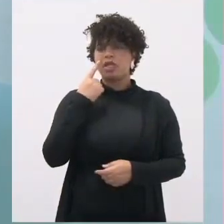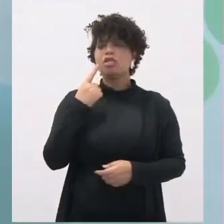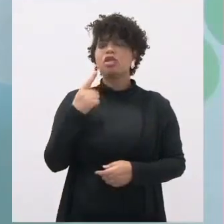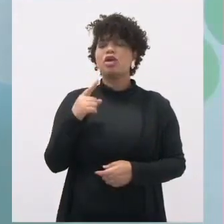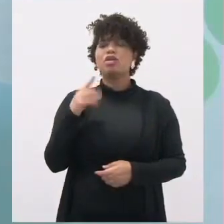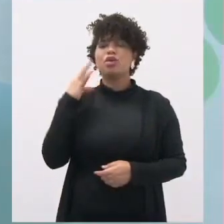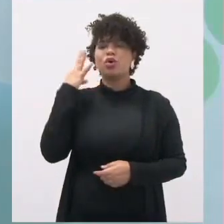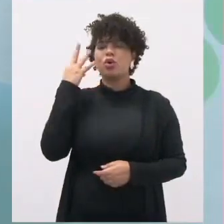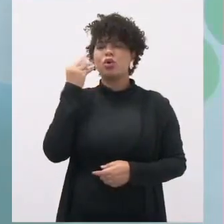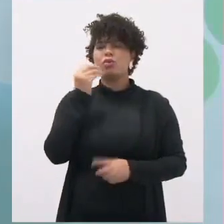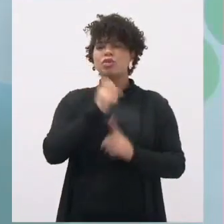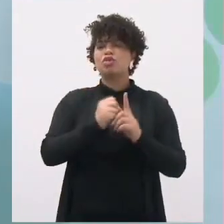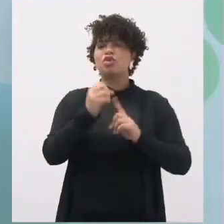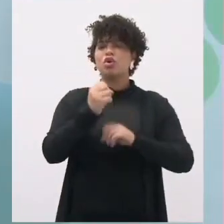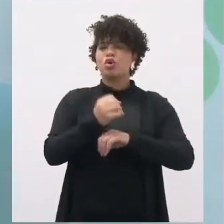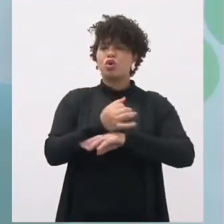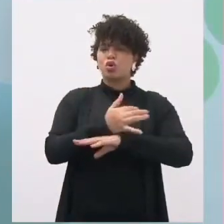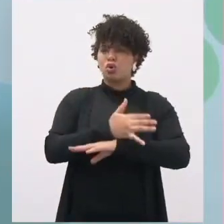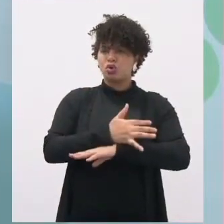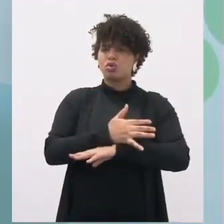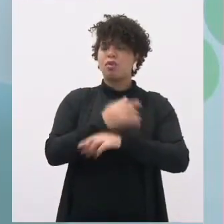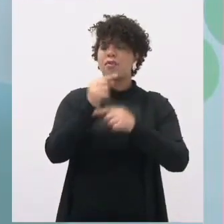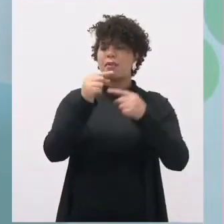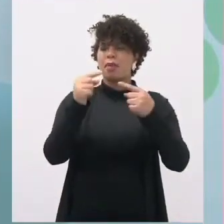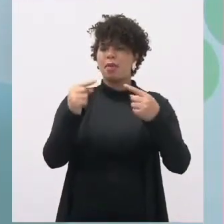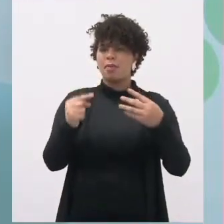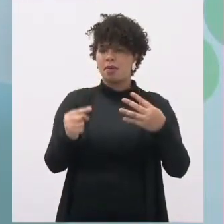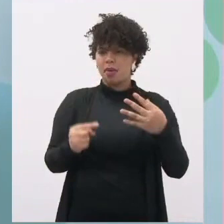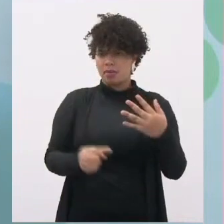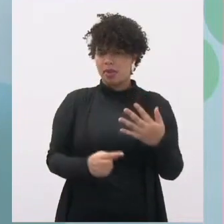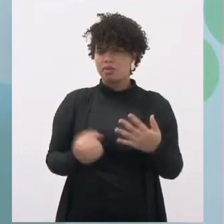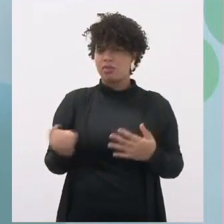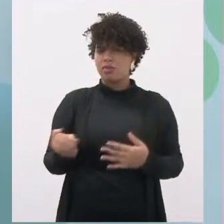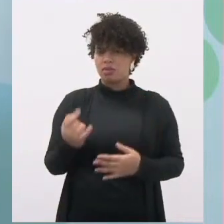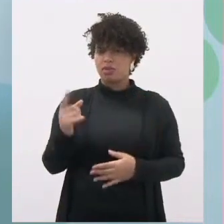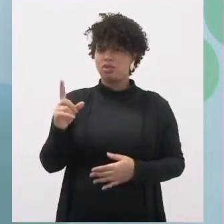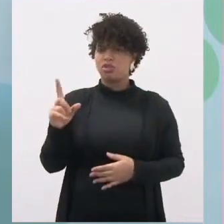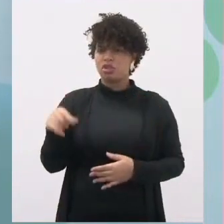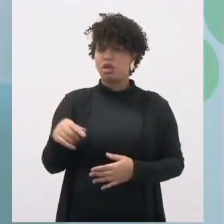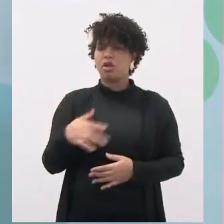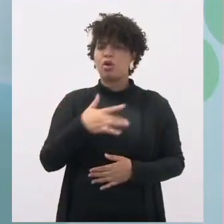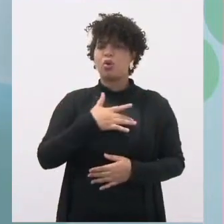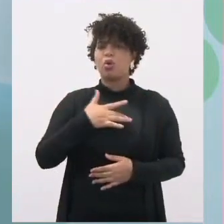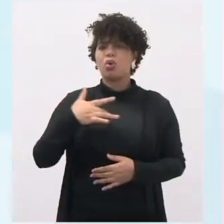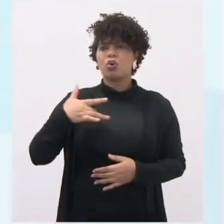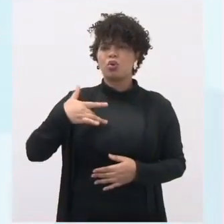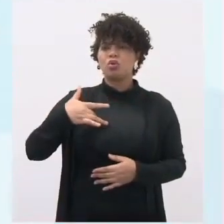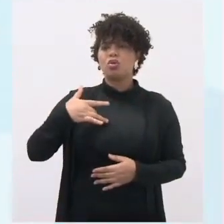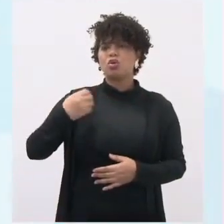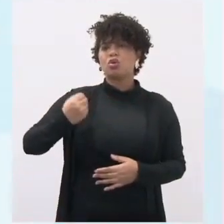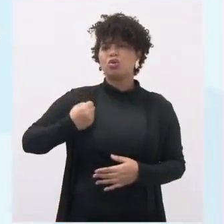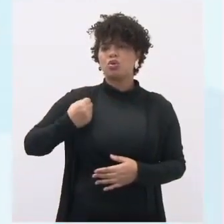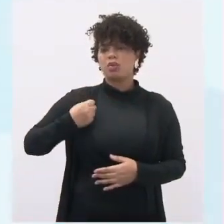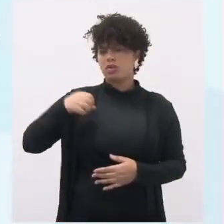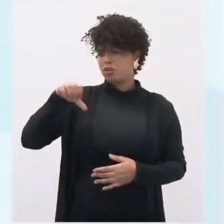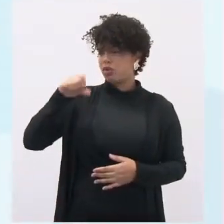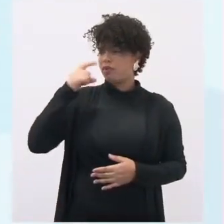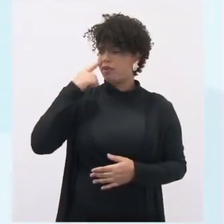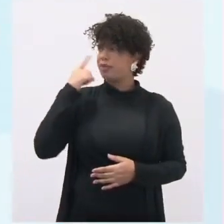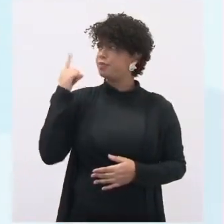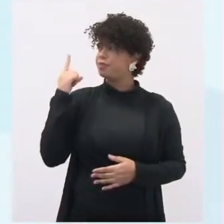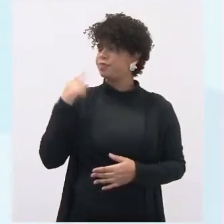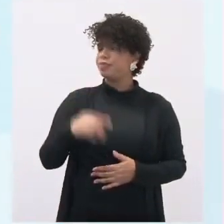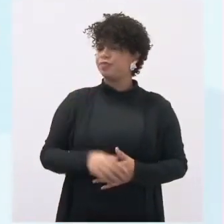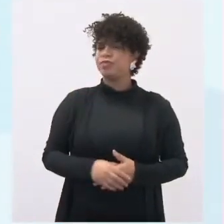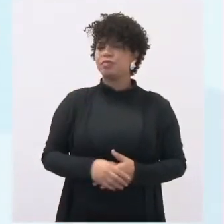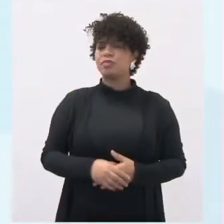competências socioemocionais, das competências, vai destacar muito a questão da competência socioemocional. Por exemplo, o item 9, que nós vamos ver na tela, que é